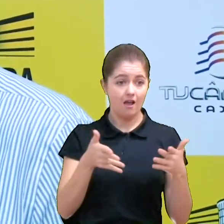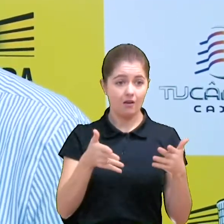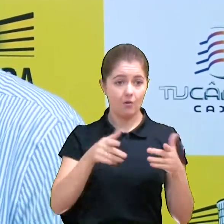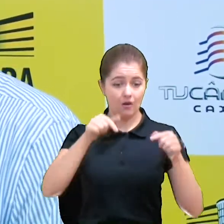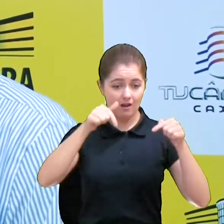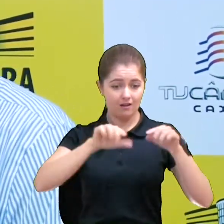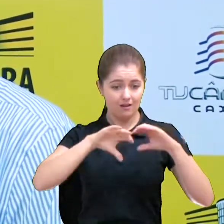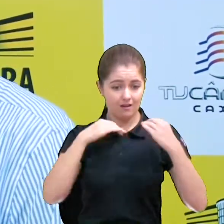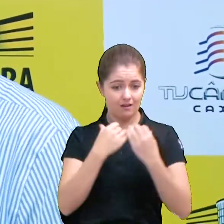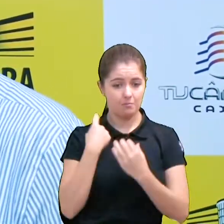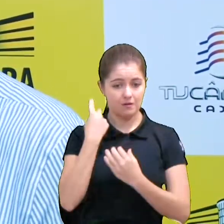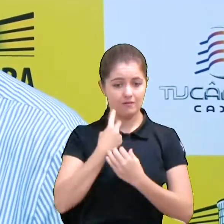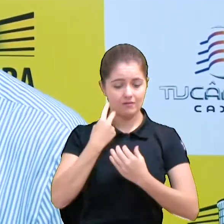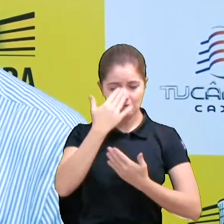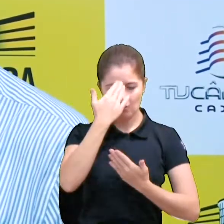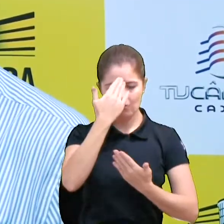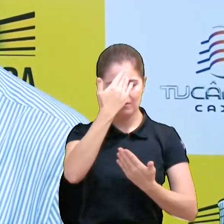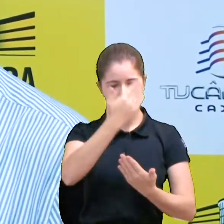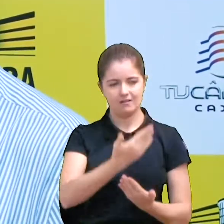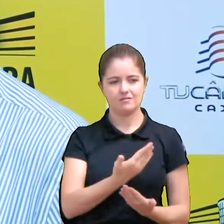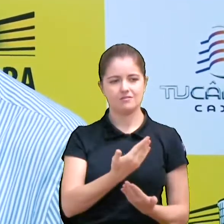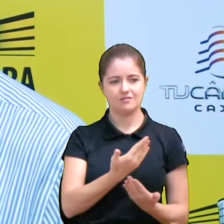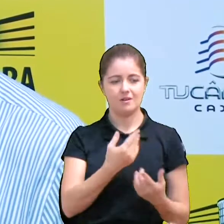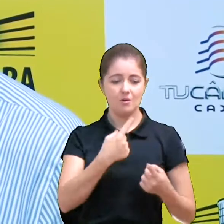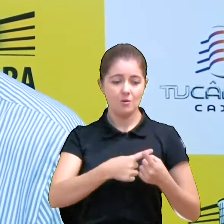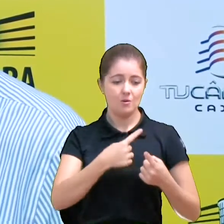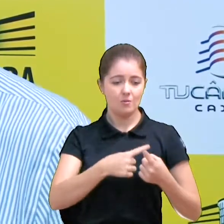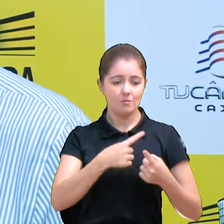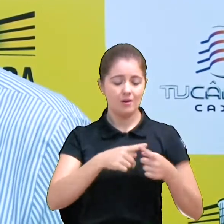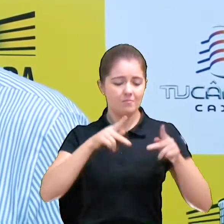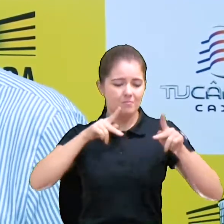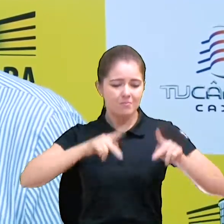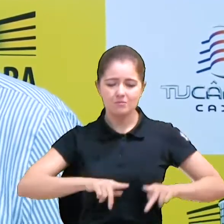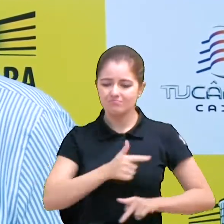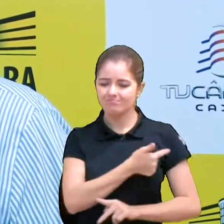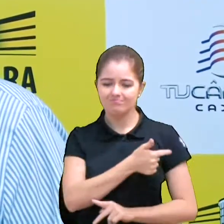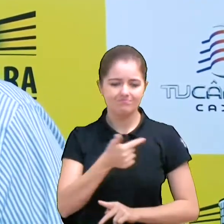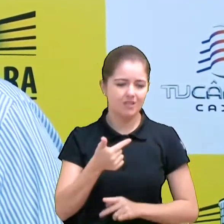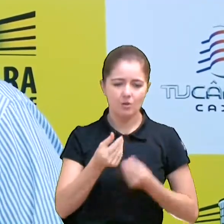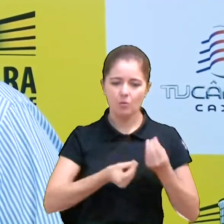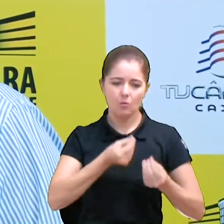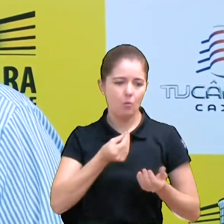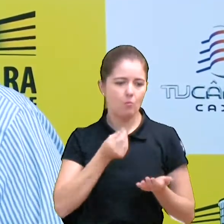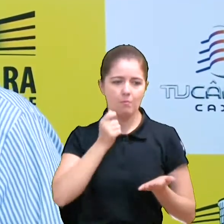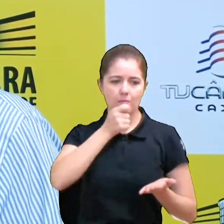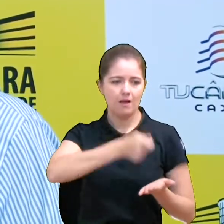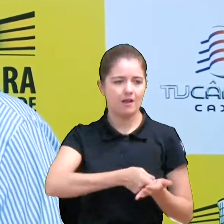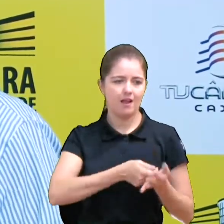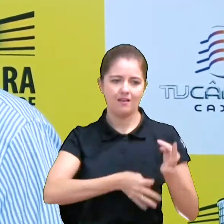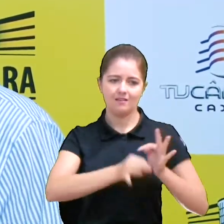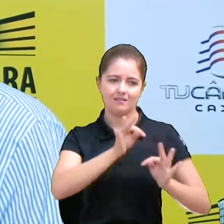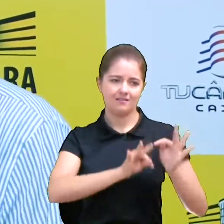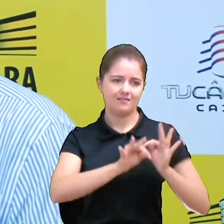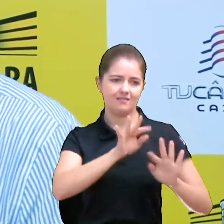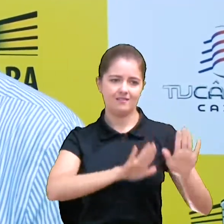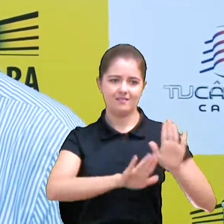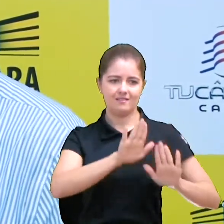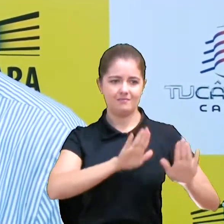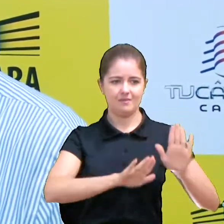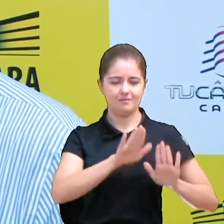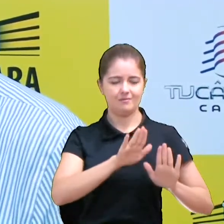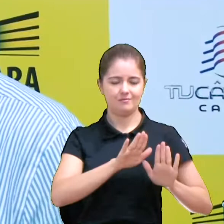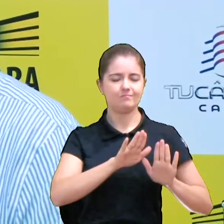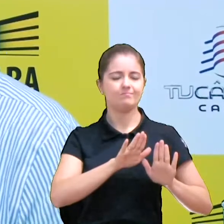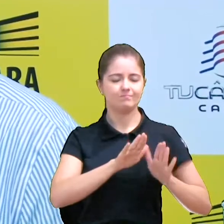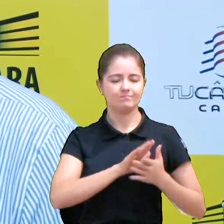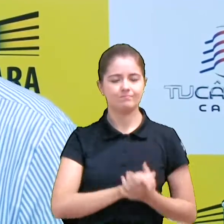progresso de Caxias do Sul, principalmente daqueles menos favorecidos que não têm condição de pagar um tratamento. Então, o trabalho é